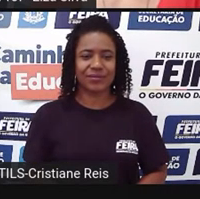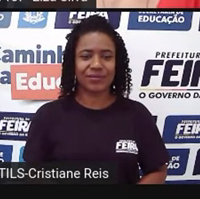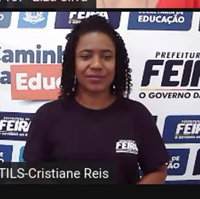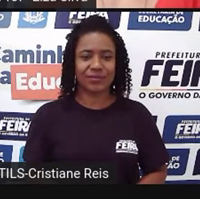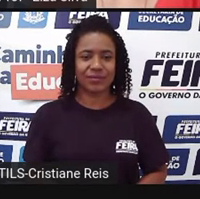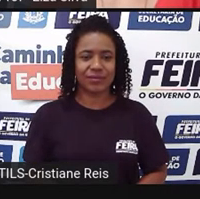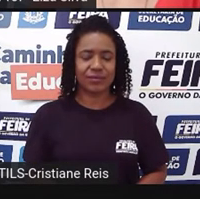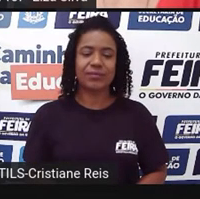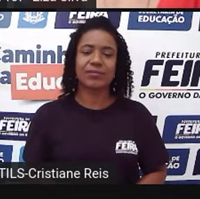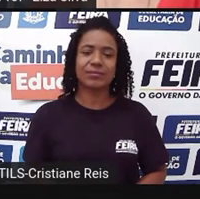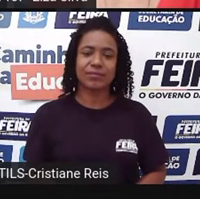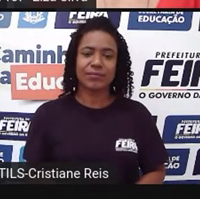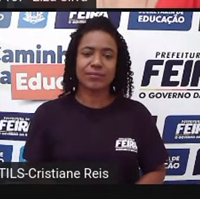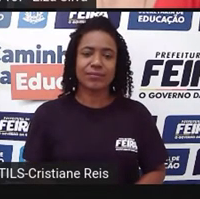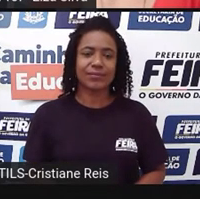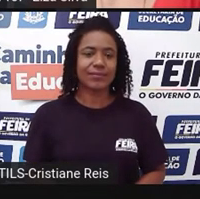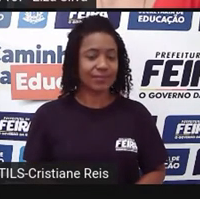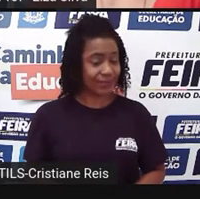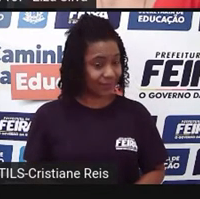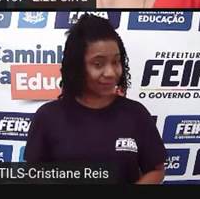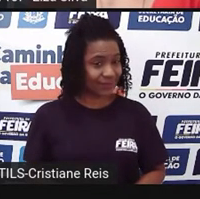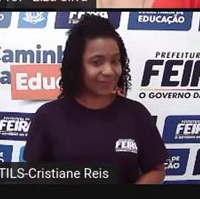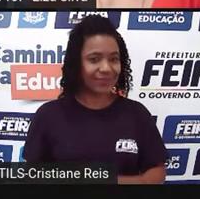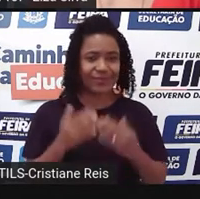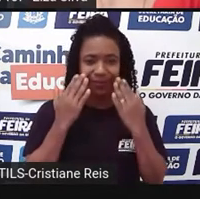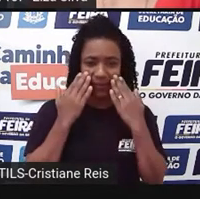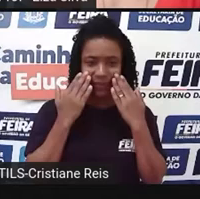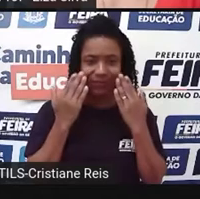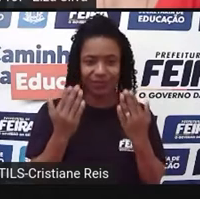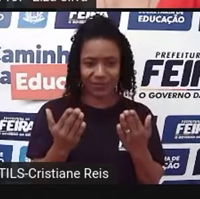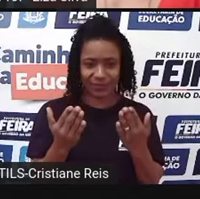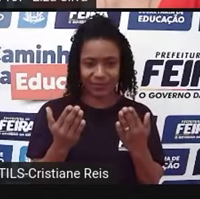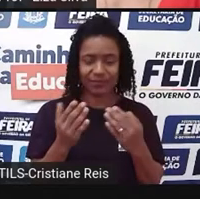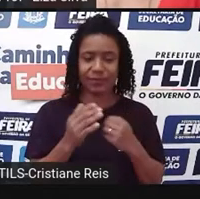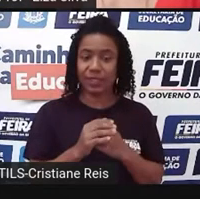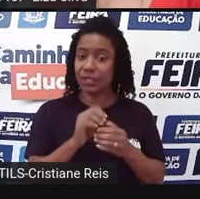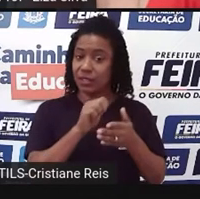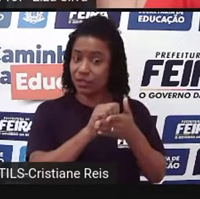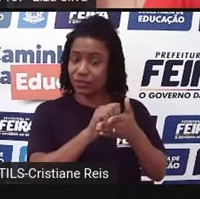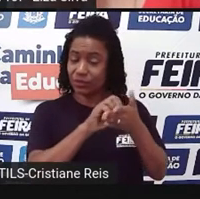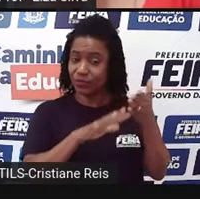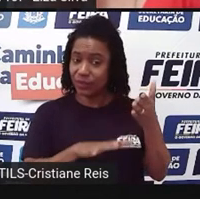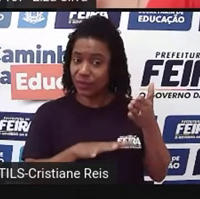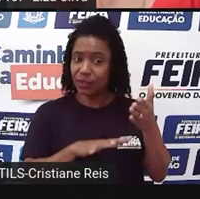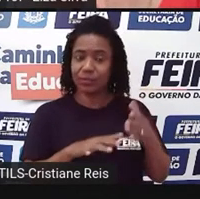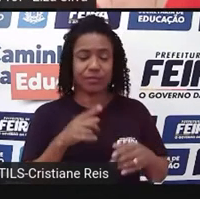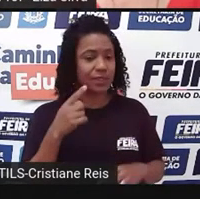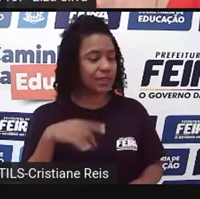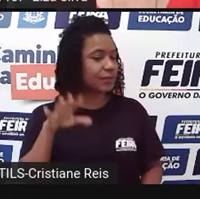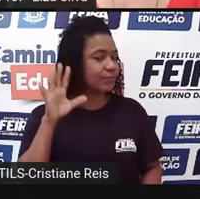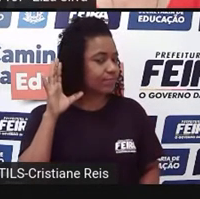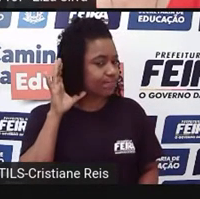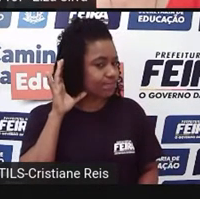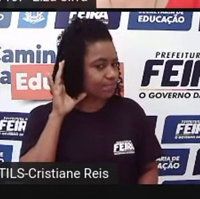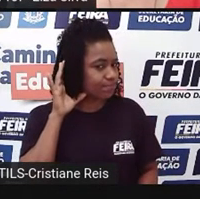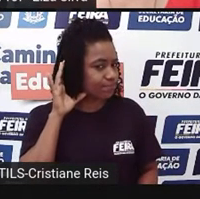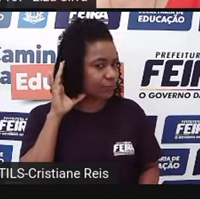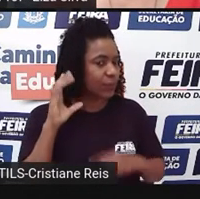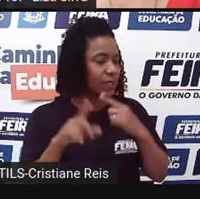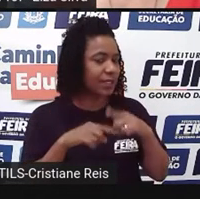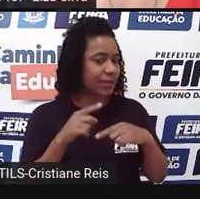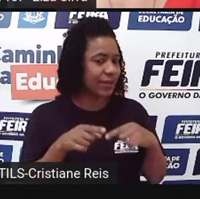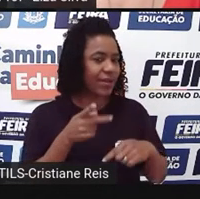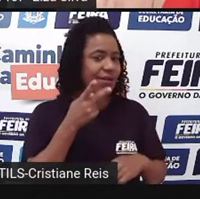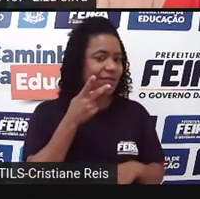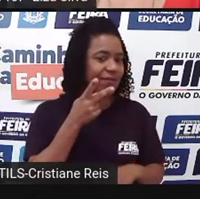a lesson and ribbed ordinal numbers Então nós vamos fazer agora essa atividade de ouvir e repetir os números